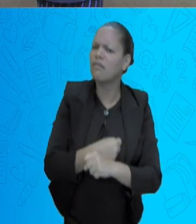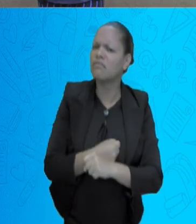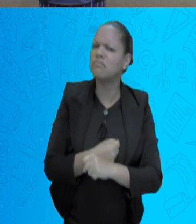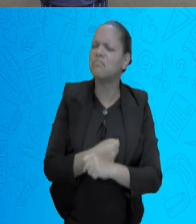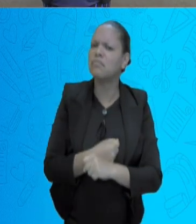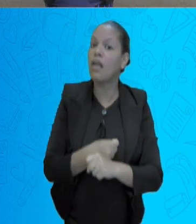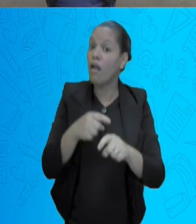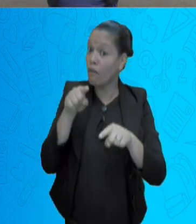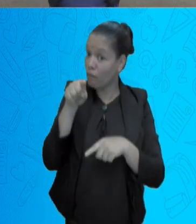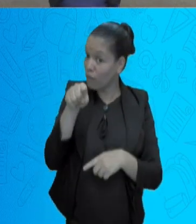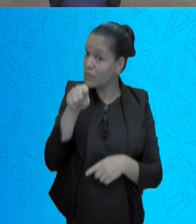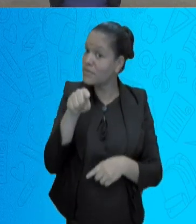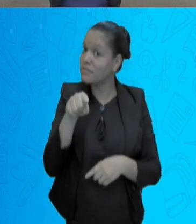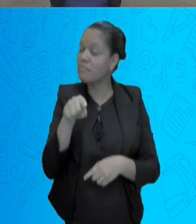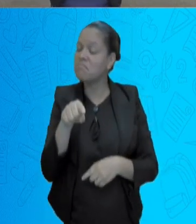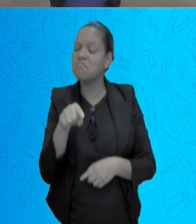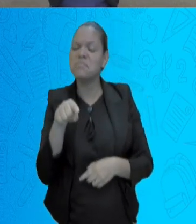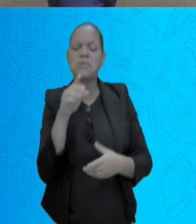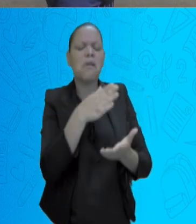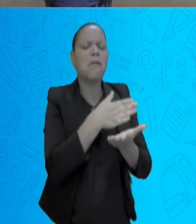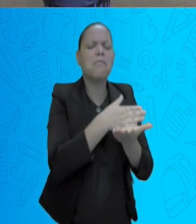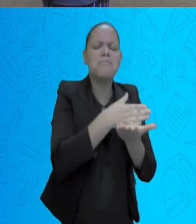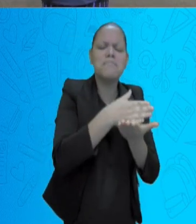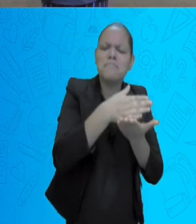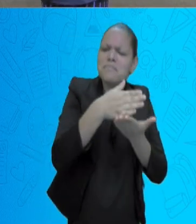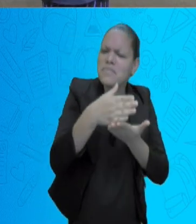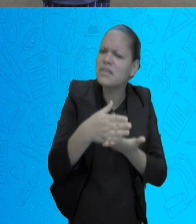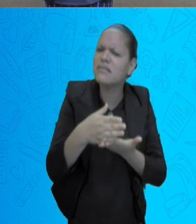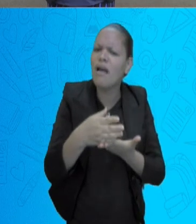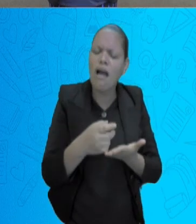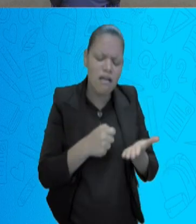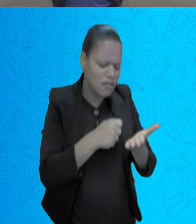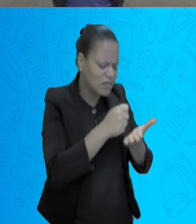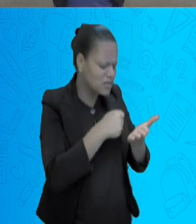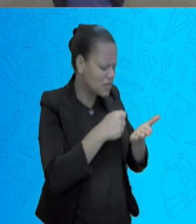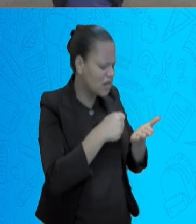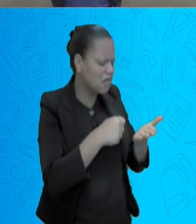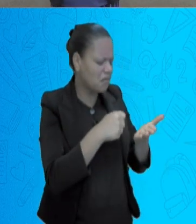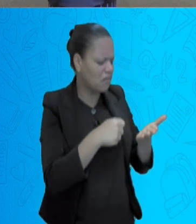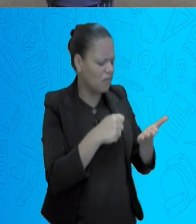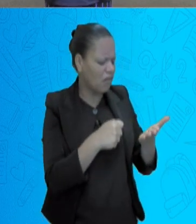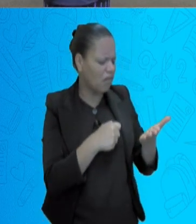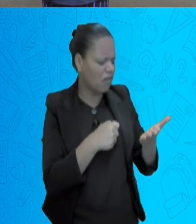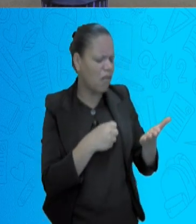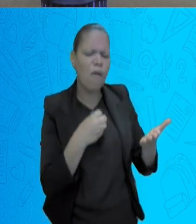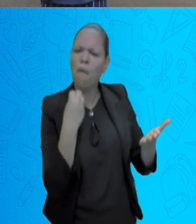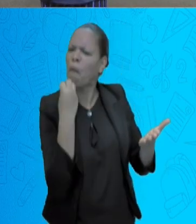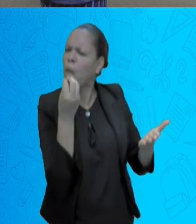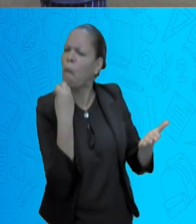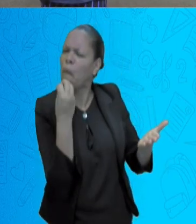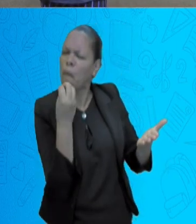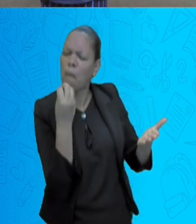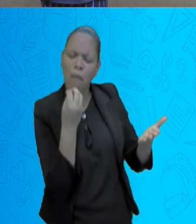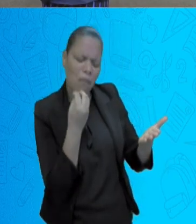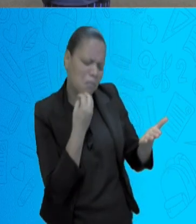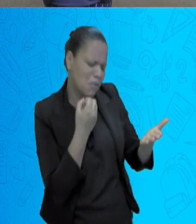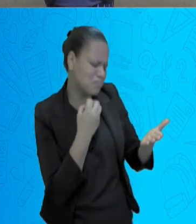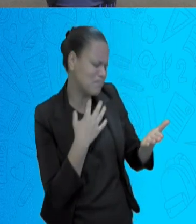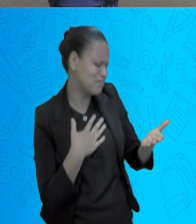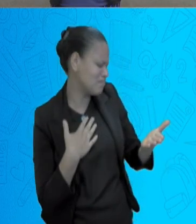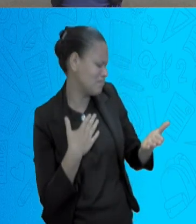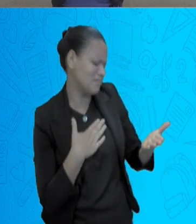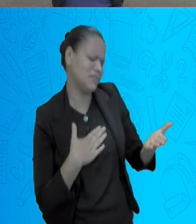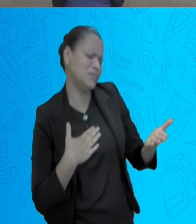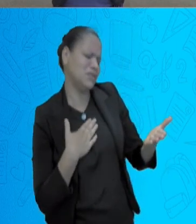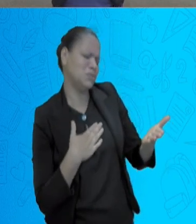casa. O que você está sentindo de diferente? Você vai listar as coisas que você observou, o